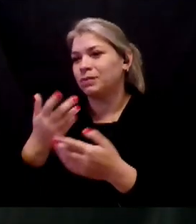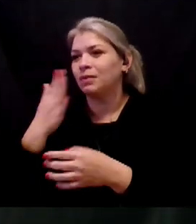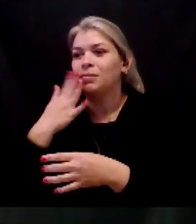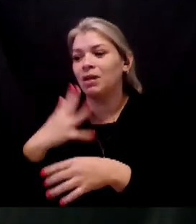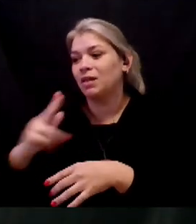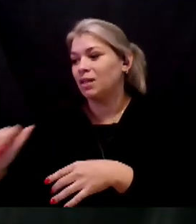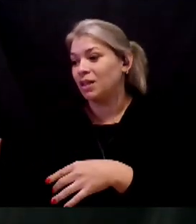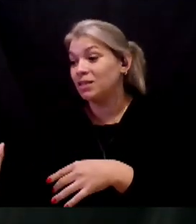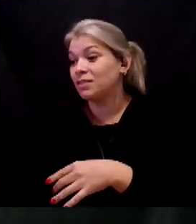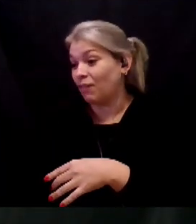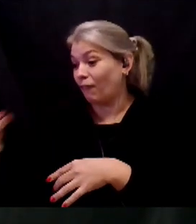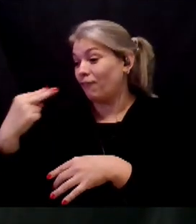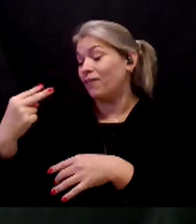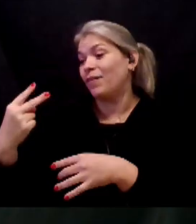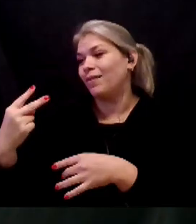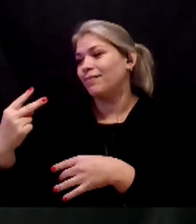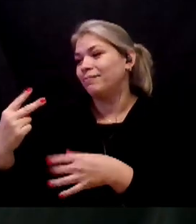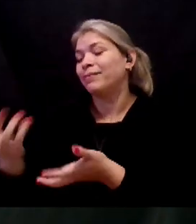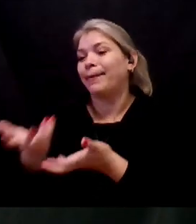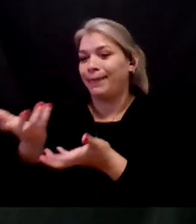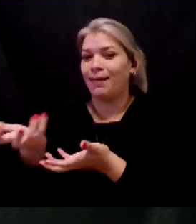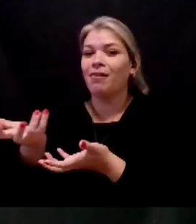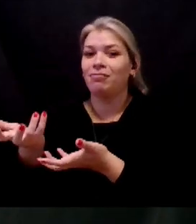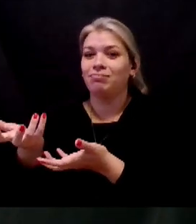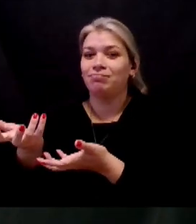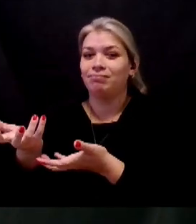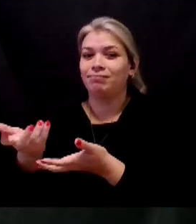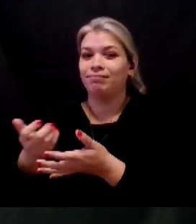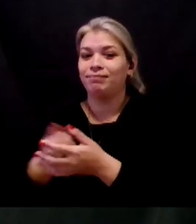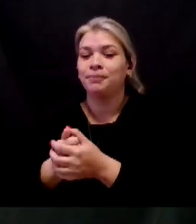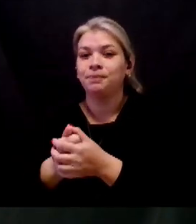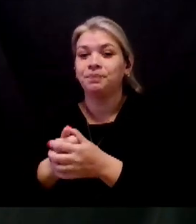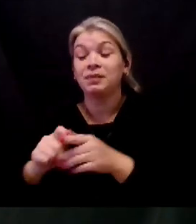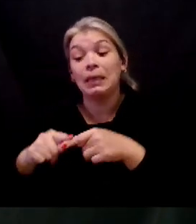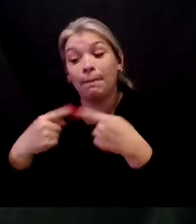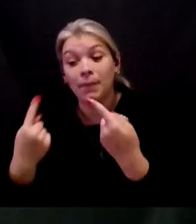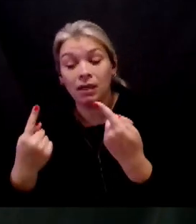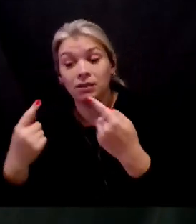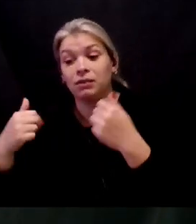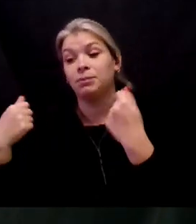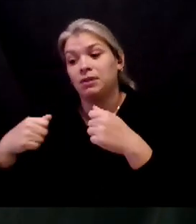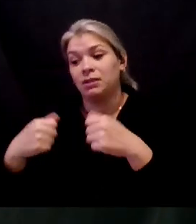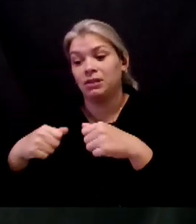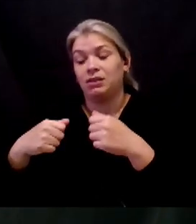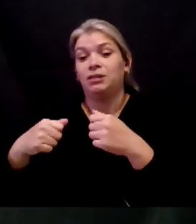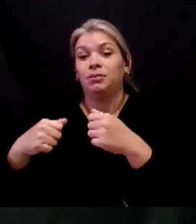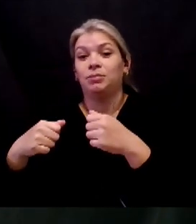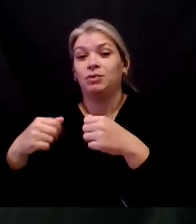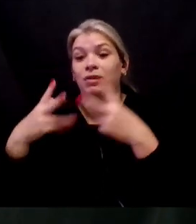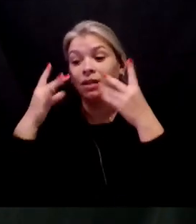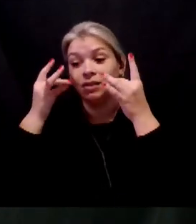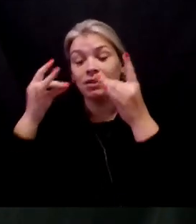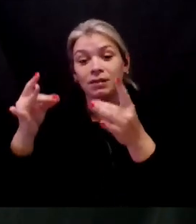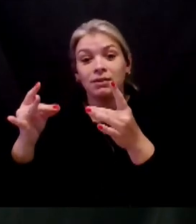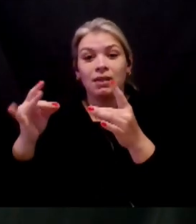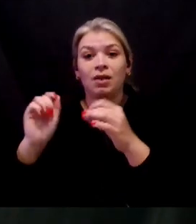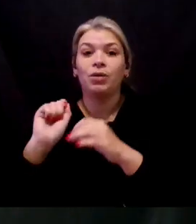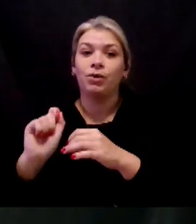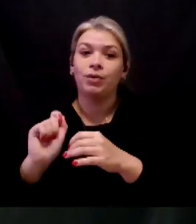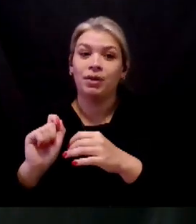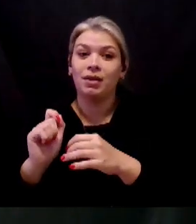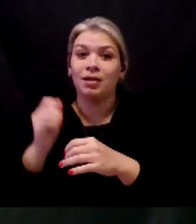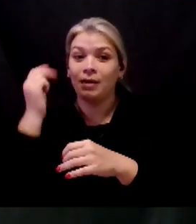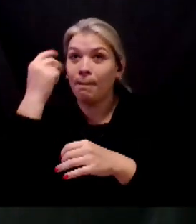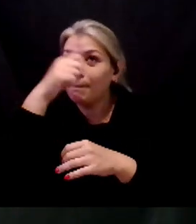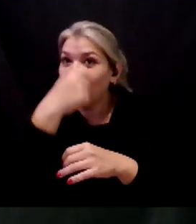ela vai querer, é assim. Agora, a gente precisa se atentar na questão das maquiagens. Tem maquiagem específica para criança?